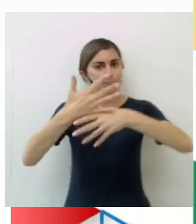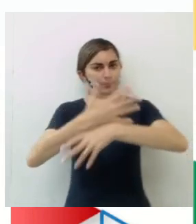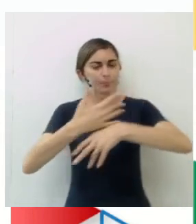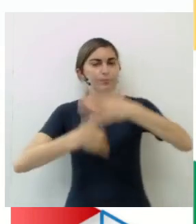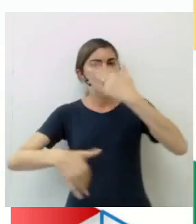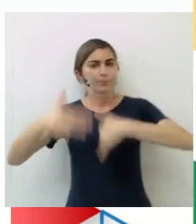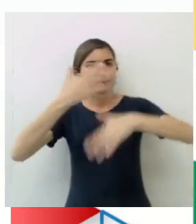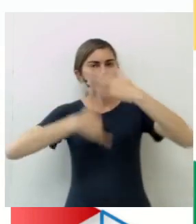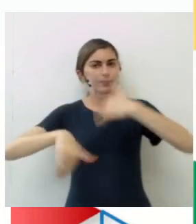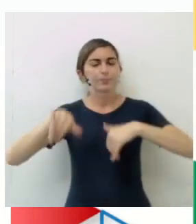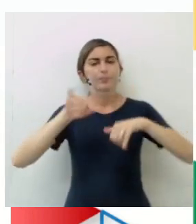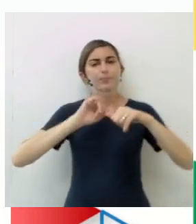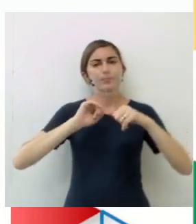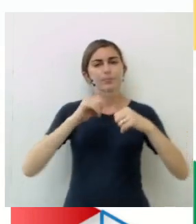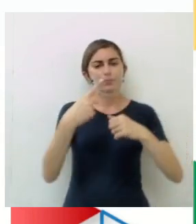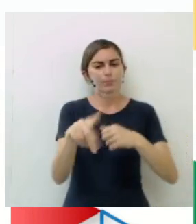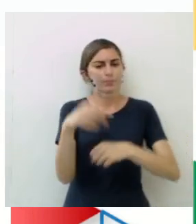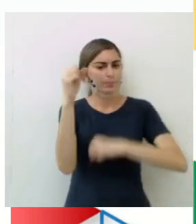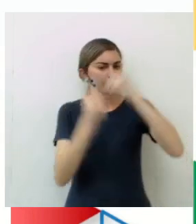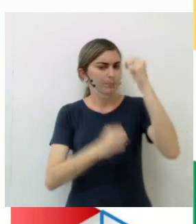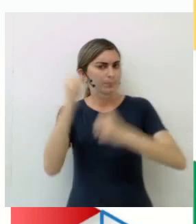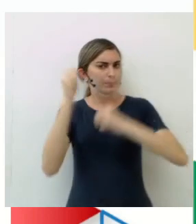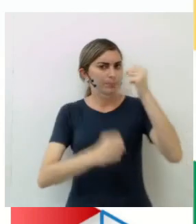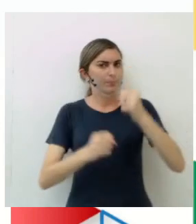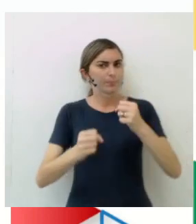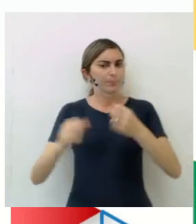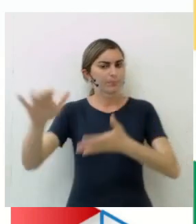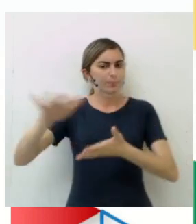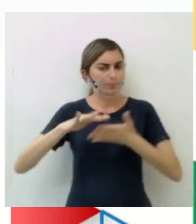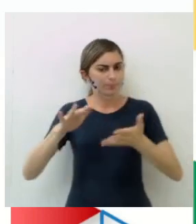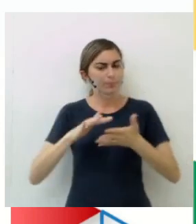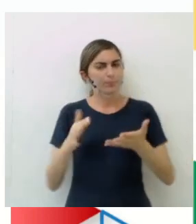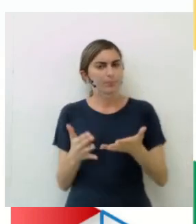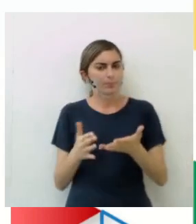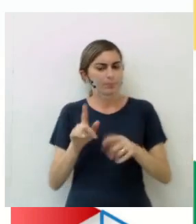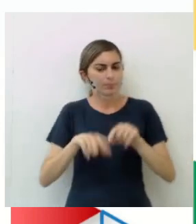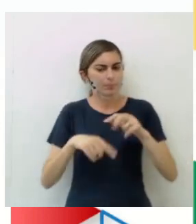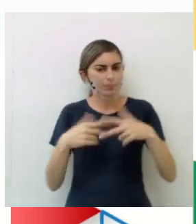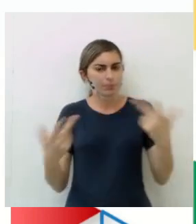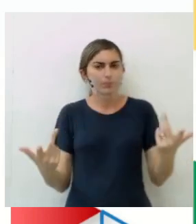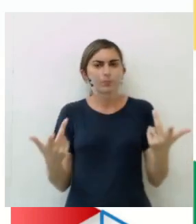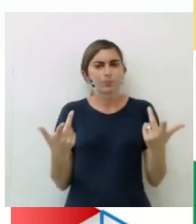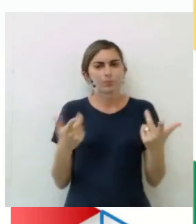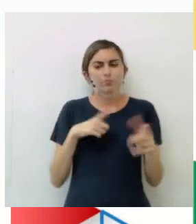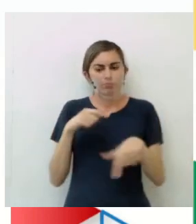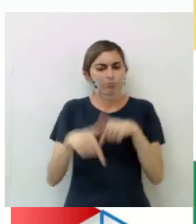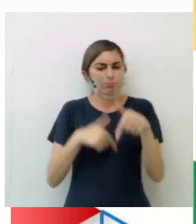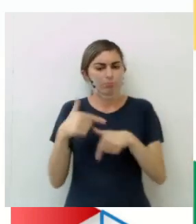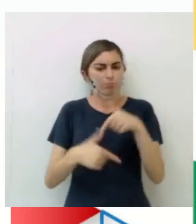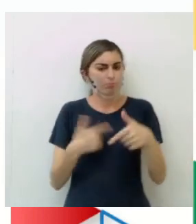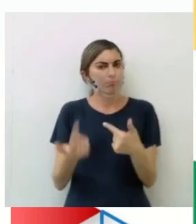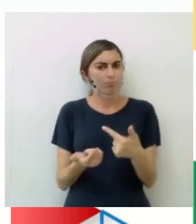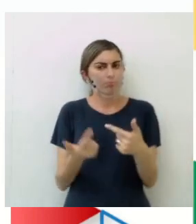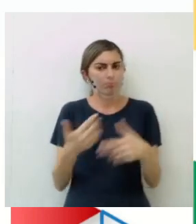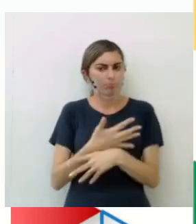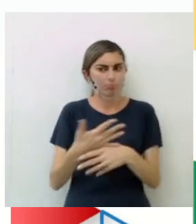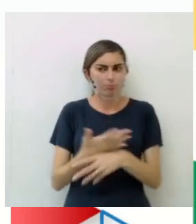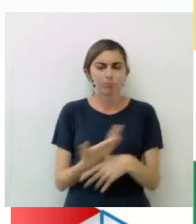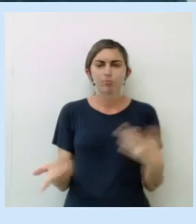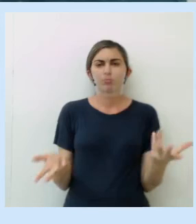alimentos e matérias-primas para suas indústrias e recebe delas os produtos manufaturados e os serviços